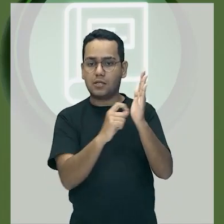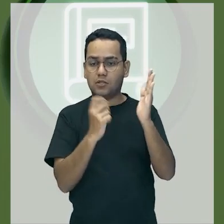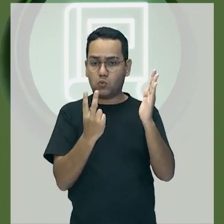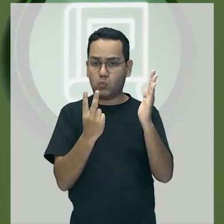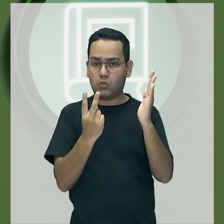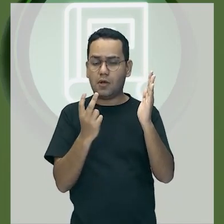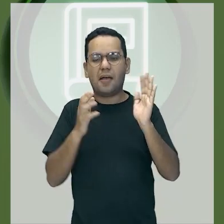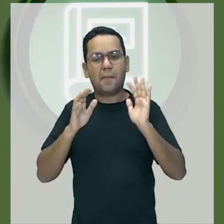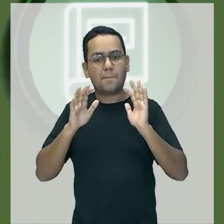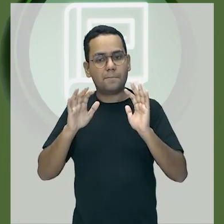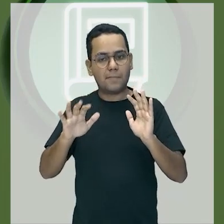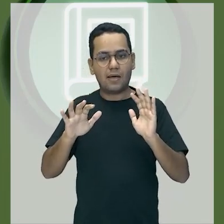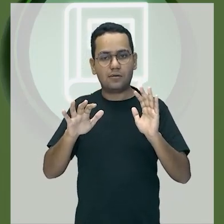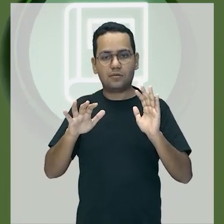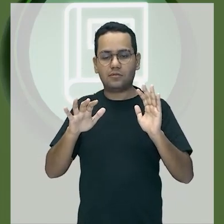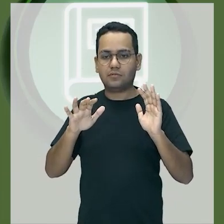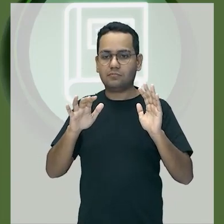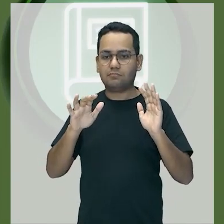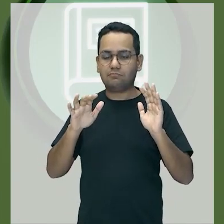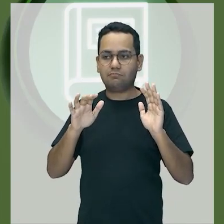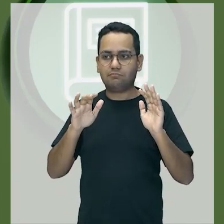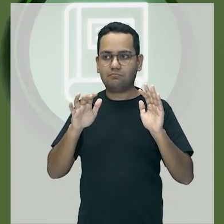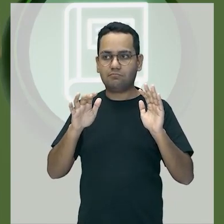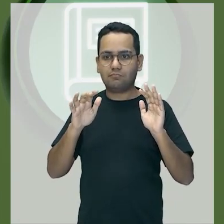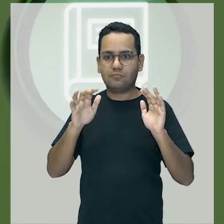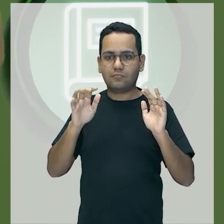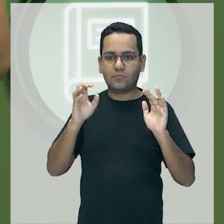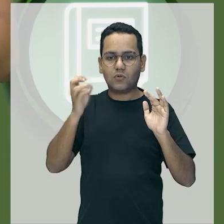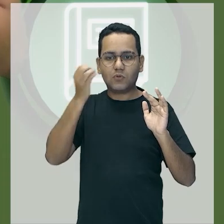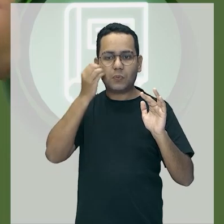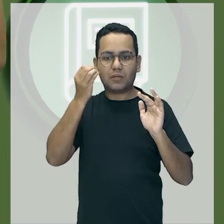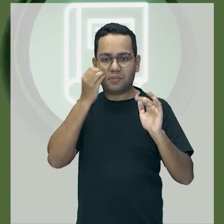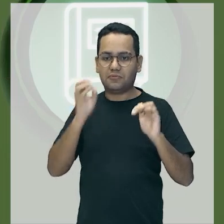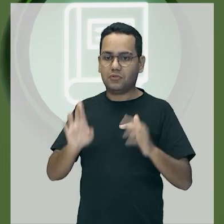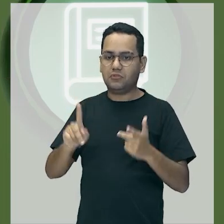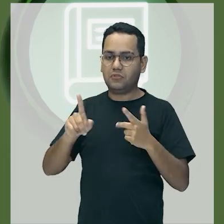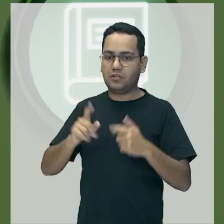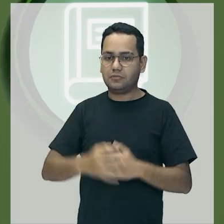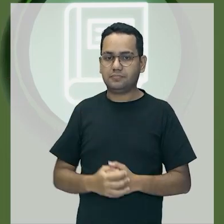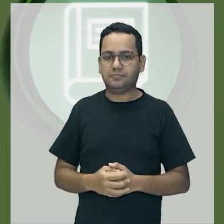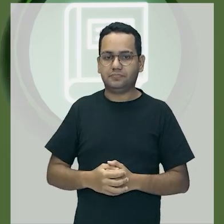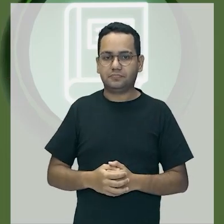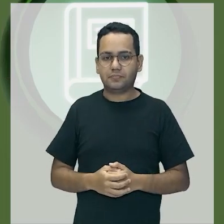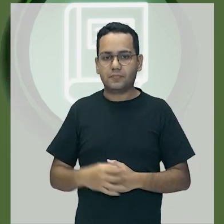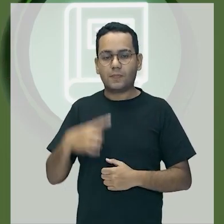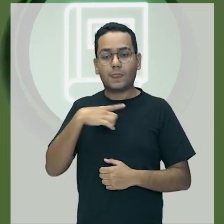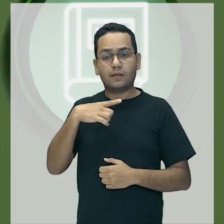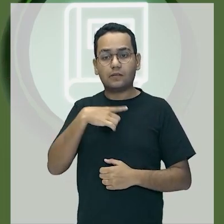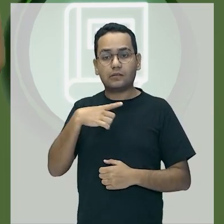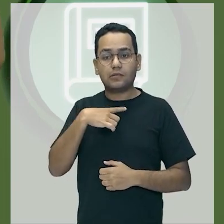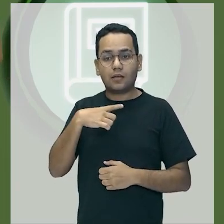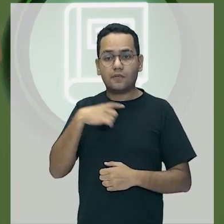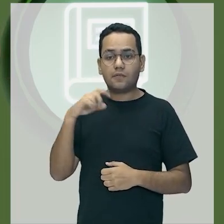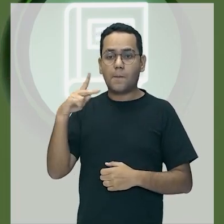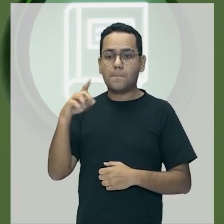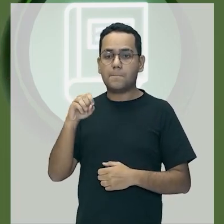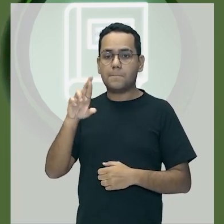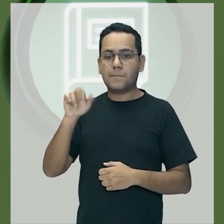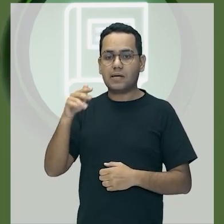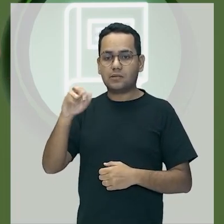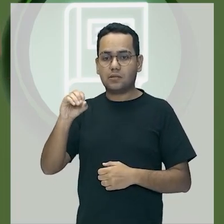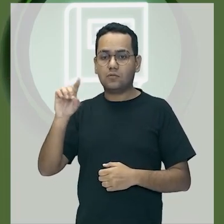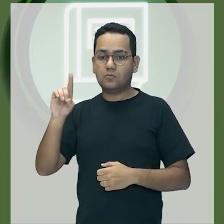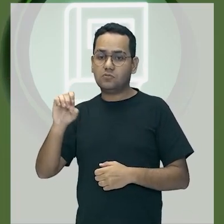de partícula. Mas não foi isso que aconteceu. Houve ali um padrão de interferência. O